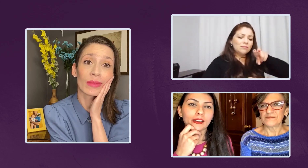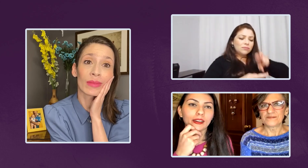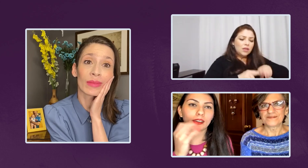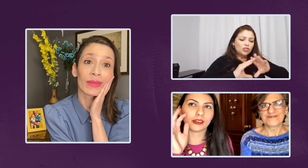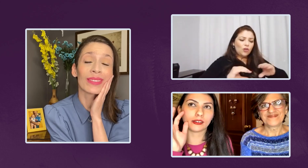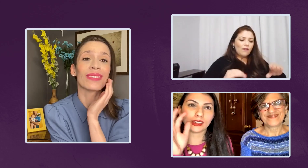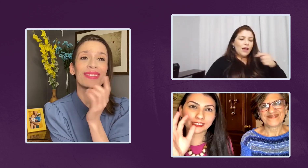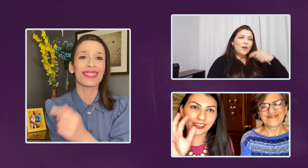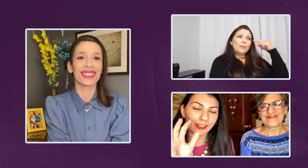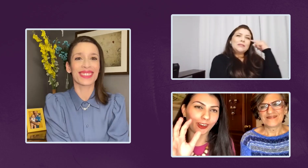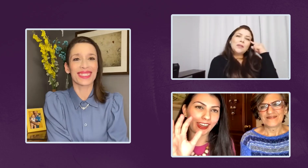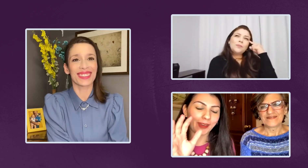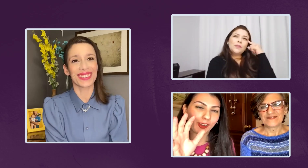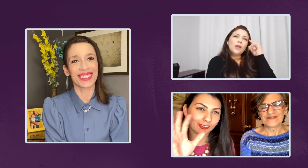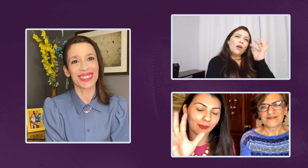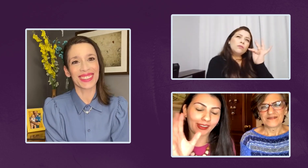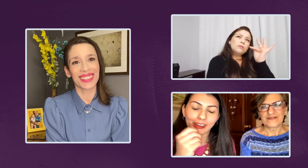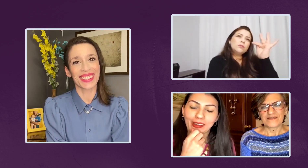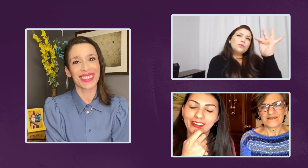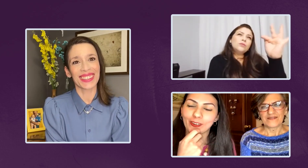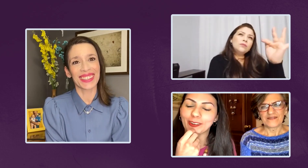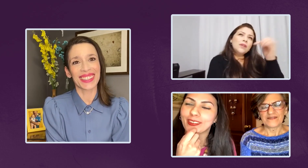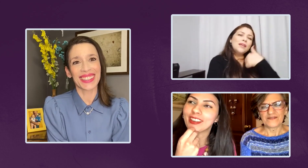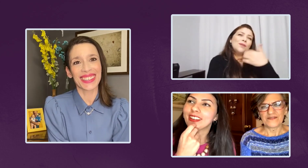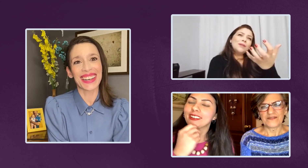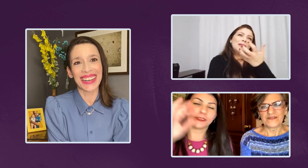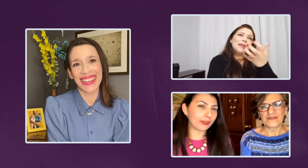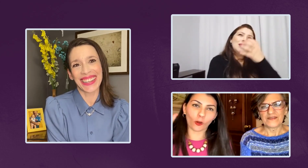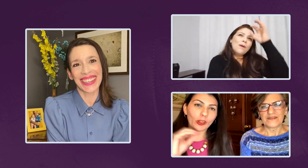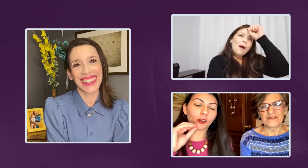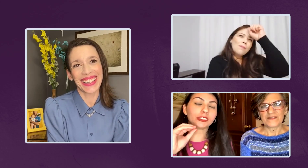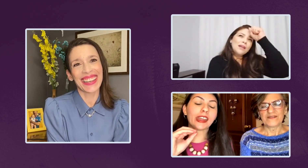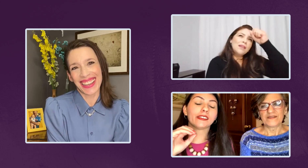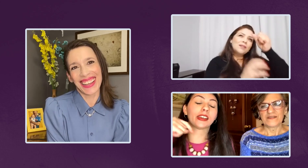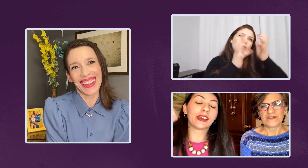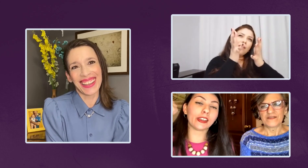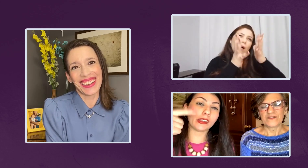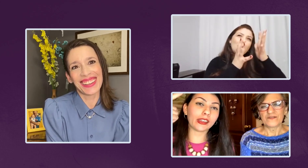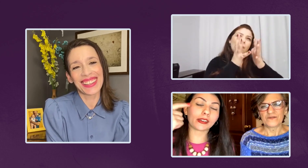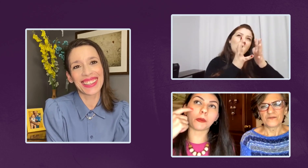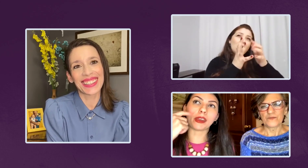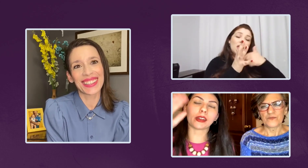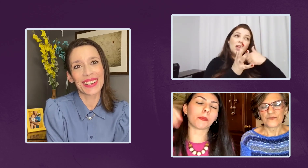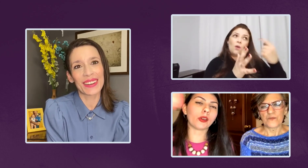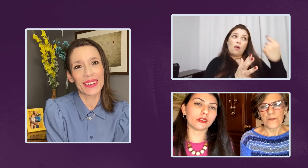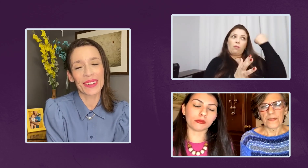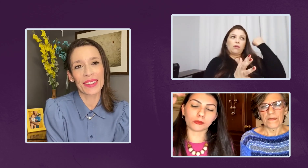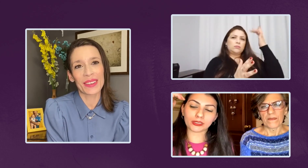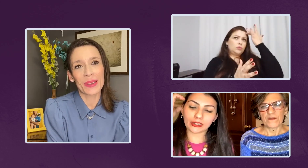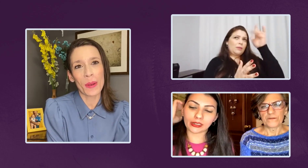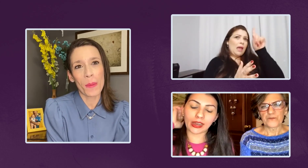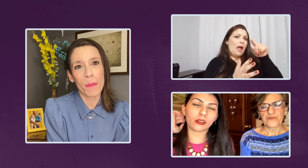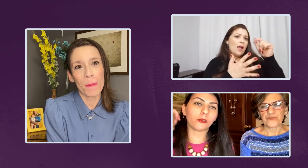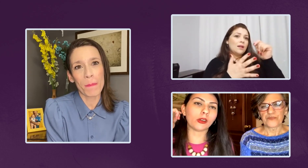aprender essa língua. Na época eu não sabia que era uma língua. Ficou no inconsciente. E eu ia também, depois de